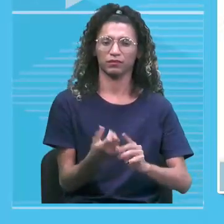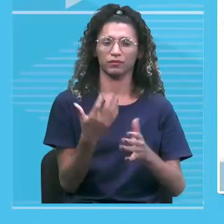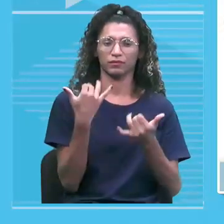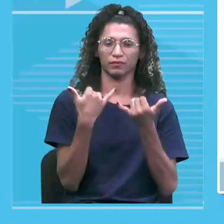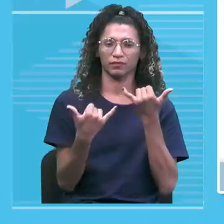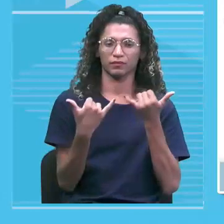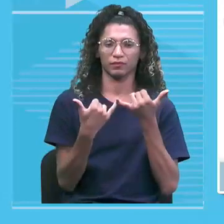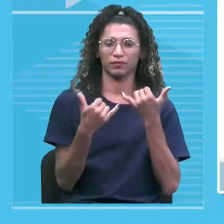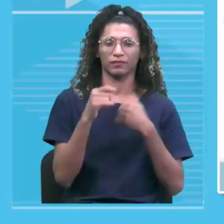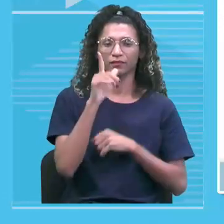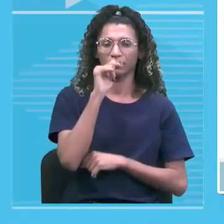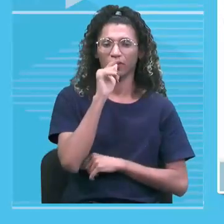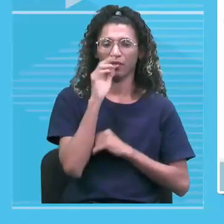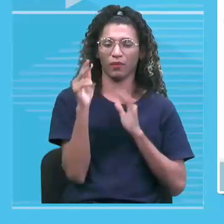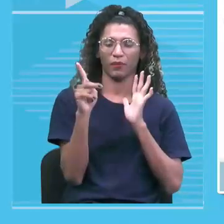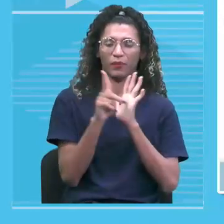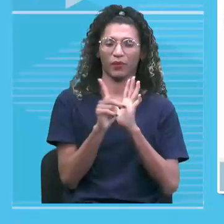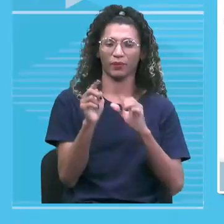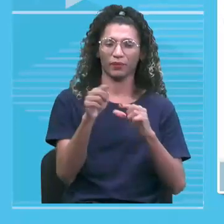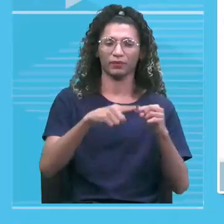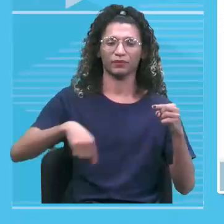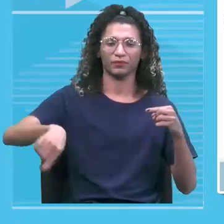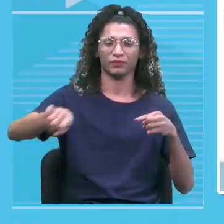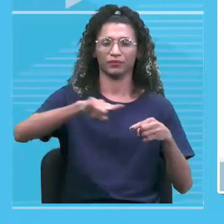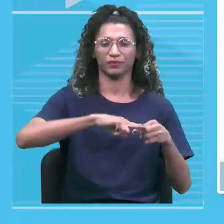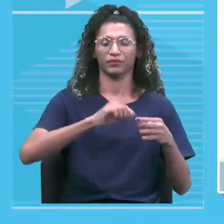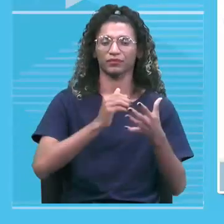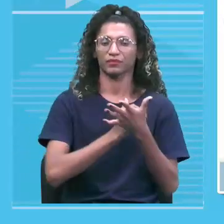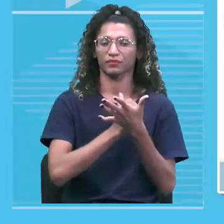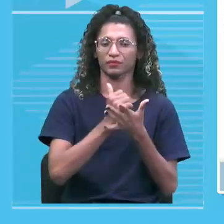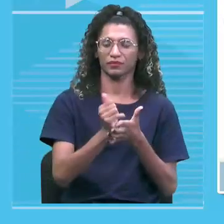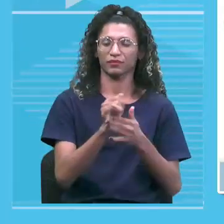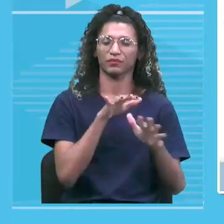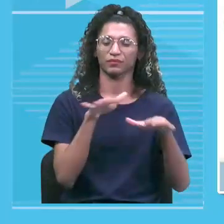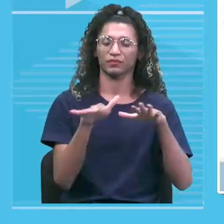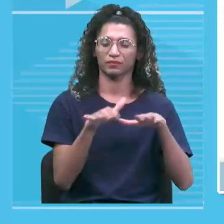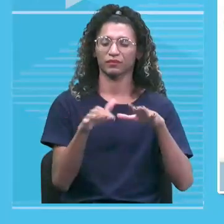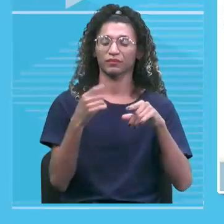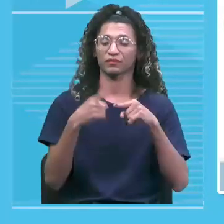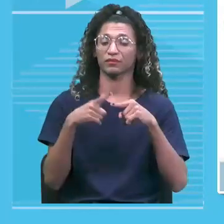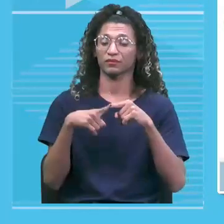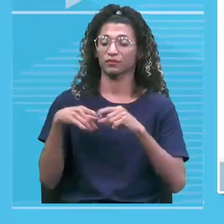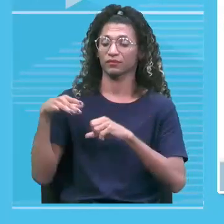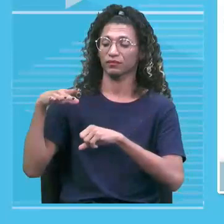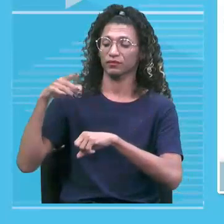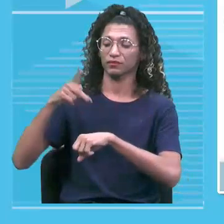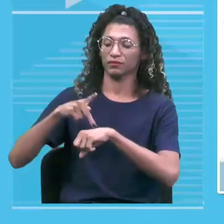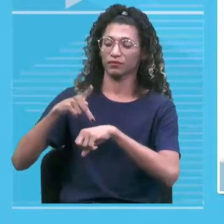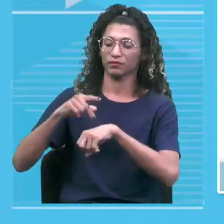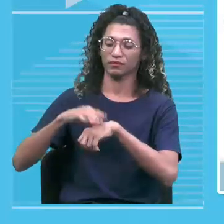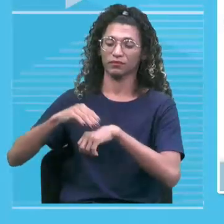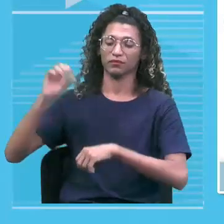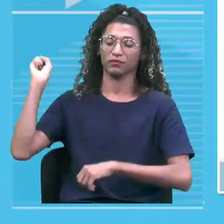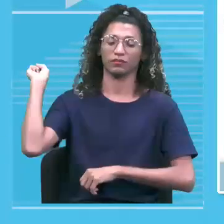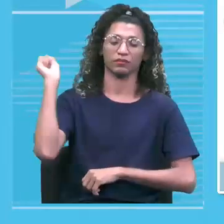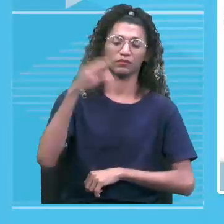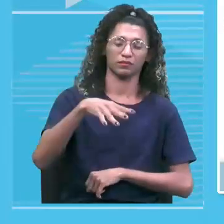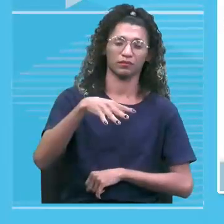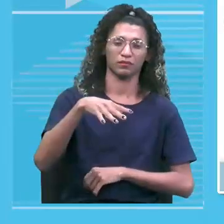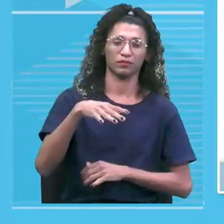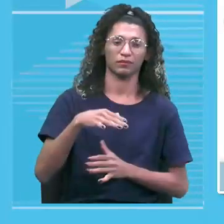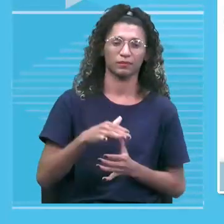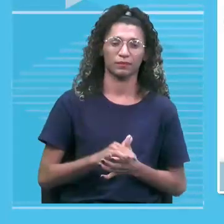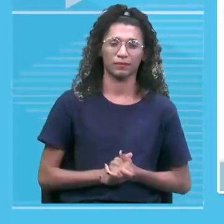água de um lago que começa a oscilar porque uma pedra foi jogada no Lago Beleza